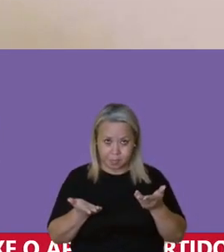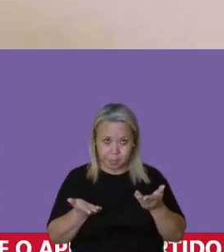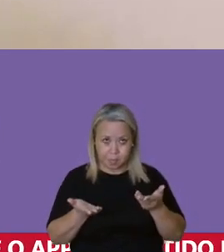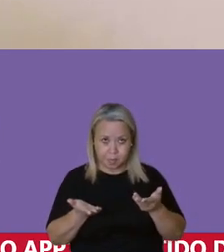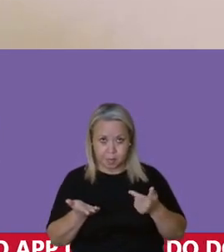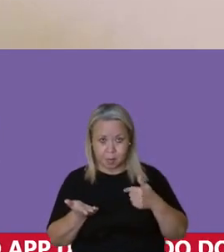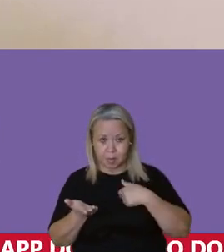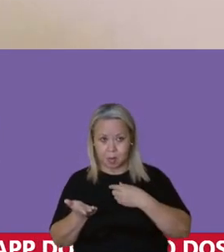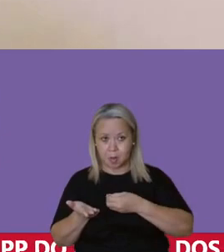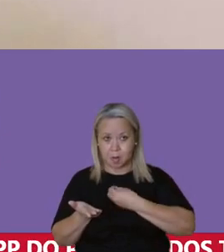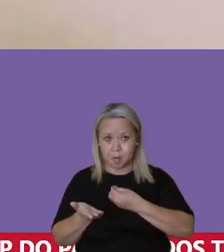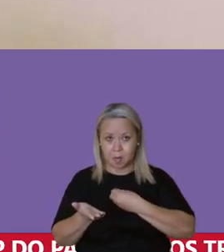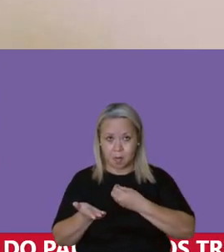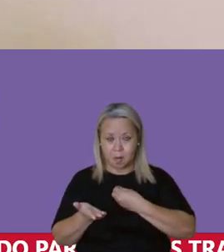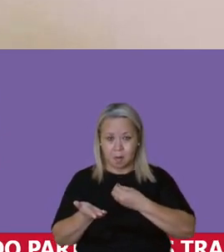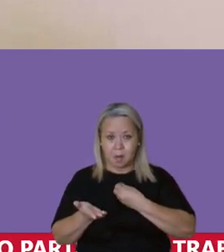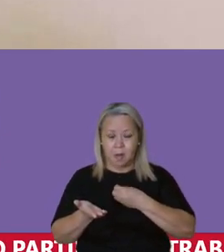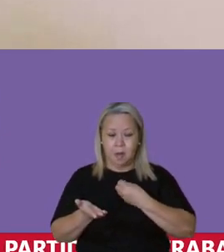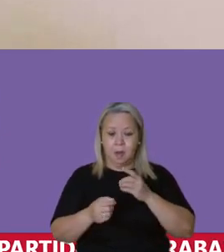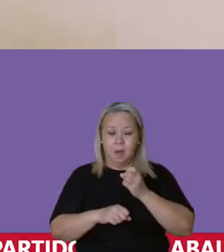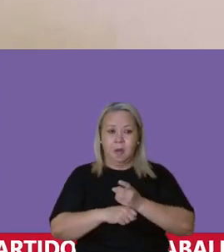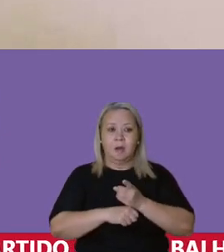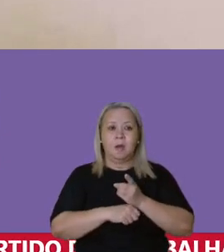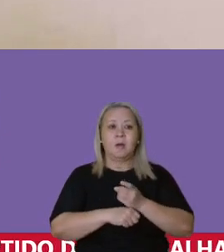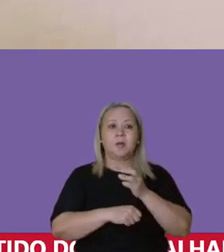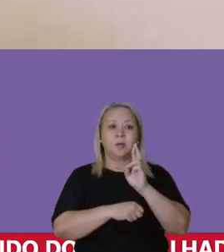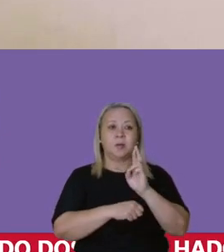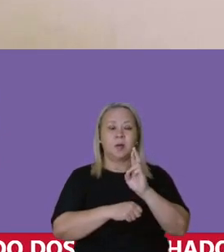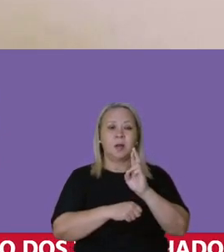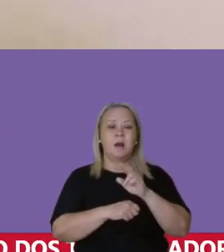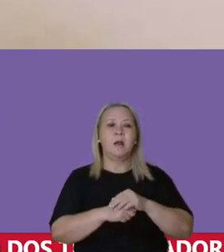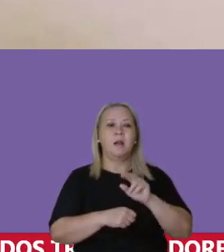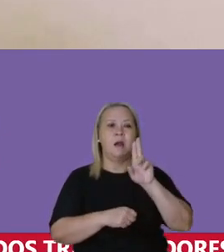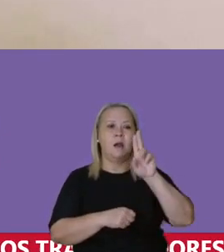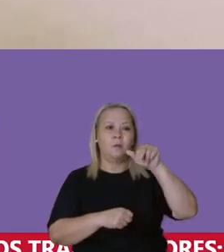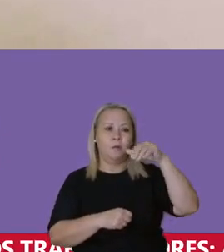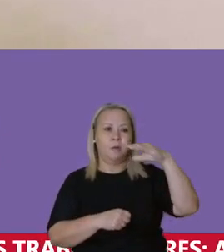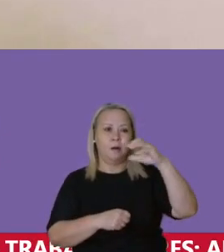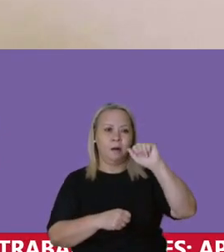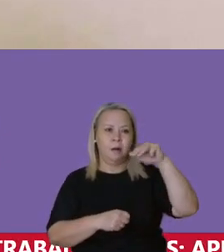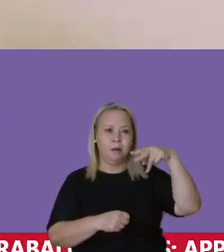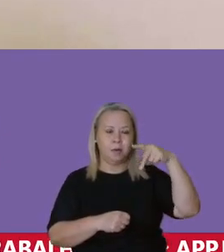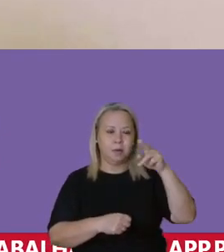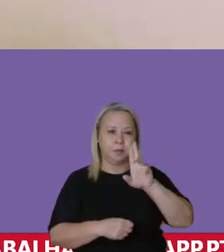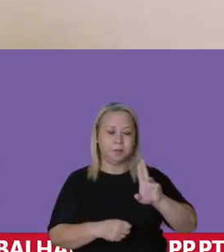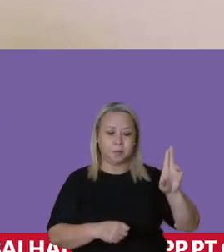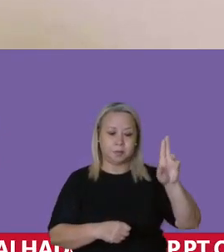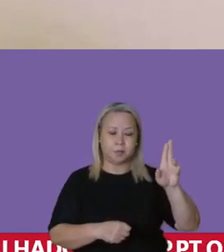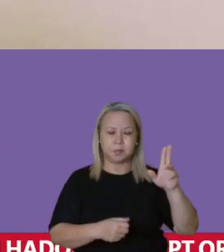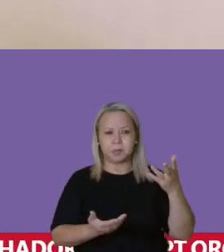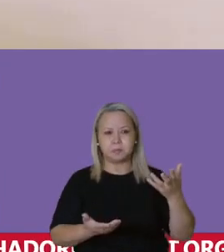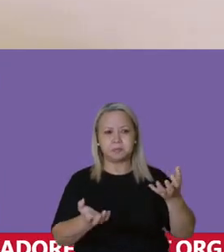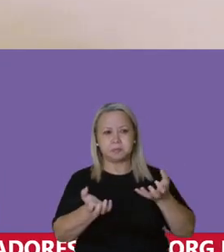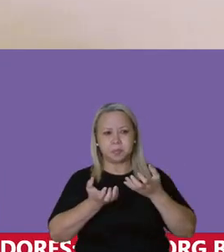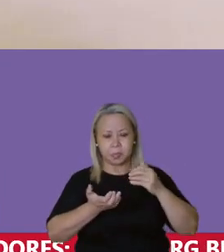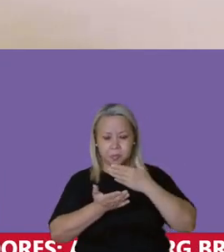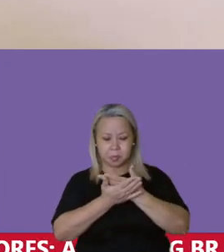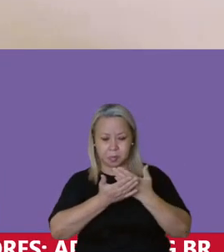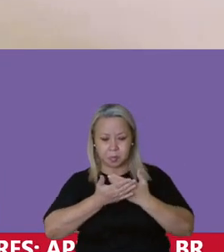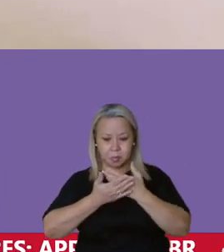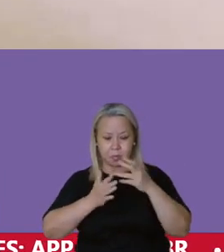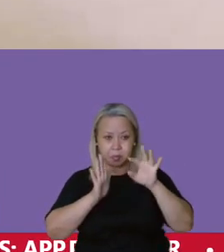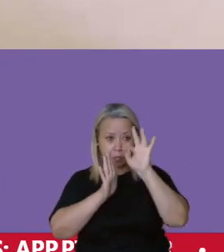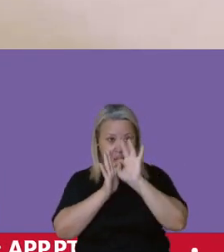o Arthur Wells somos doutorandos lá no Instituto de Economia da Unicamp e a gente resolveu fazer um estudo avaliando o impacto do texto que